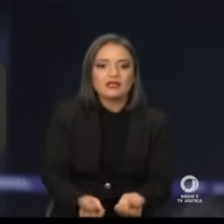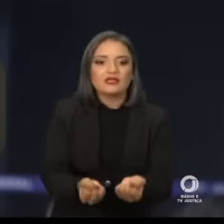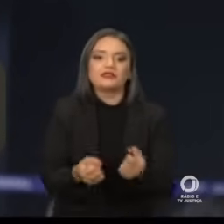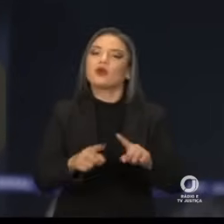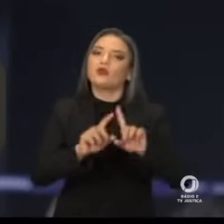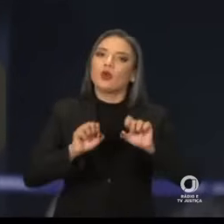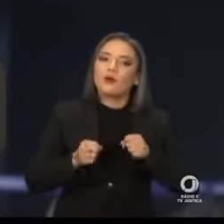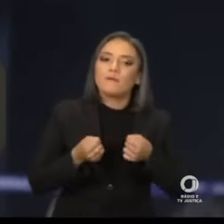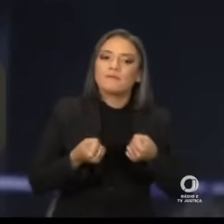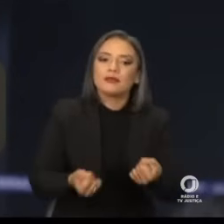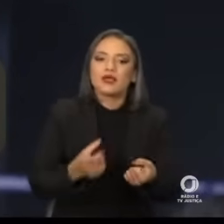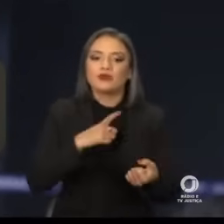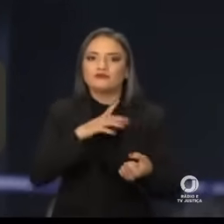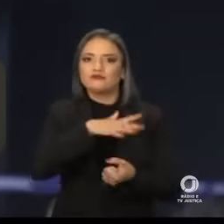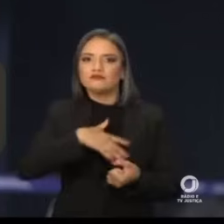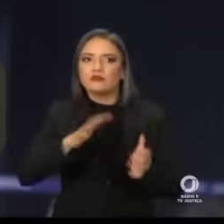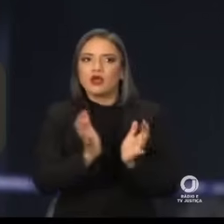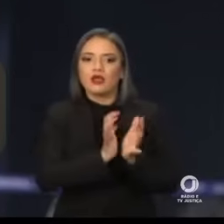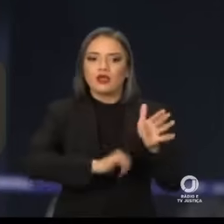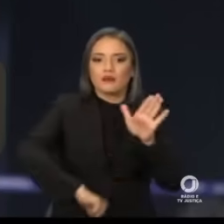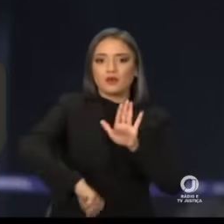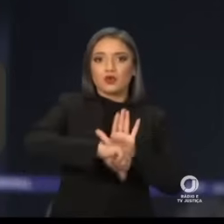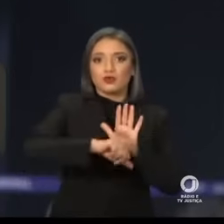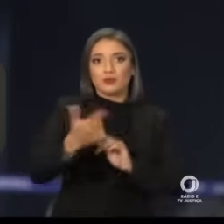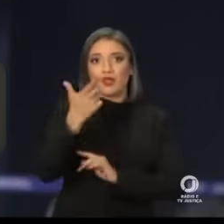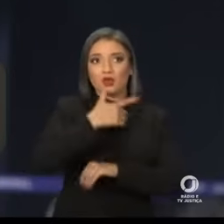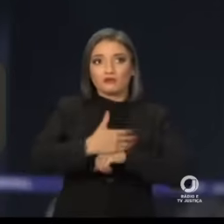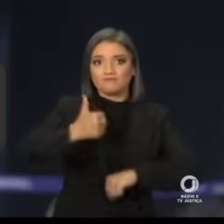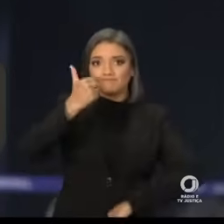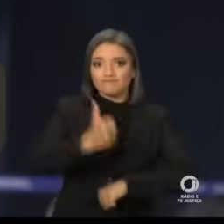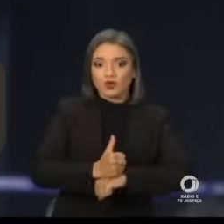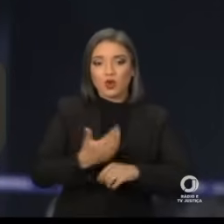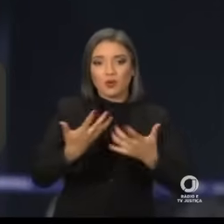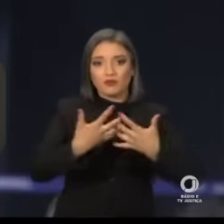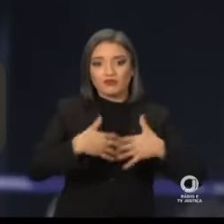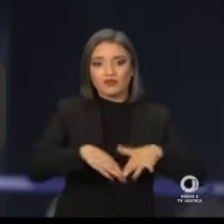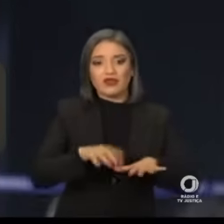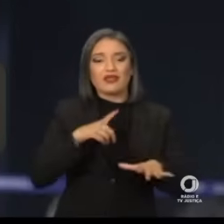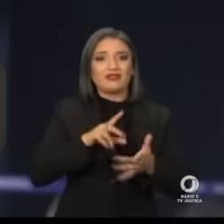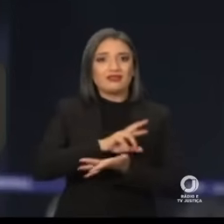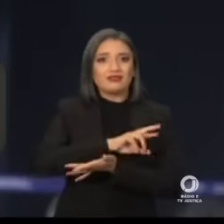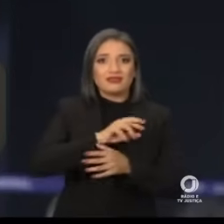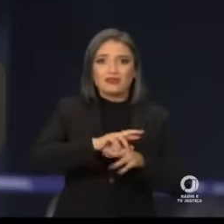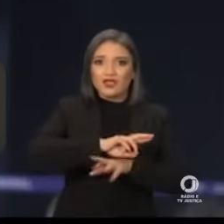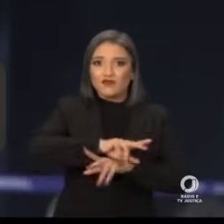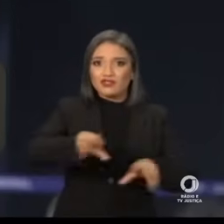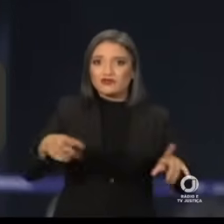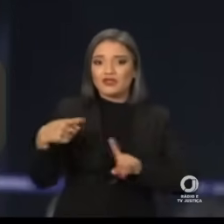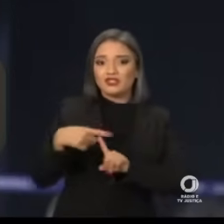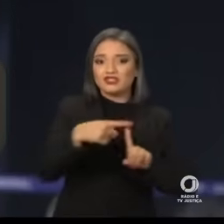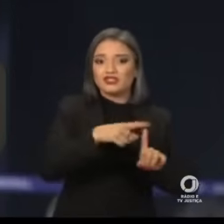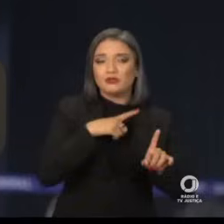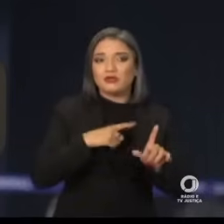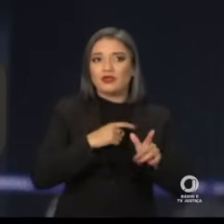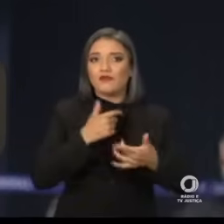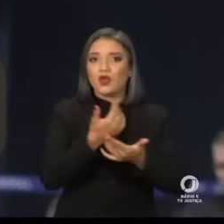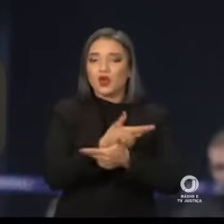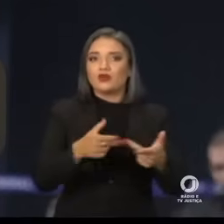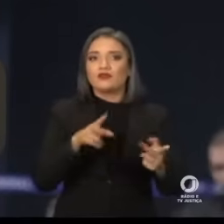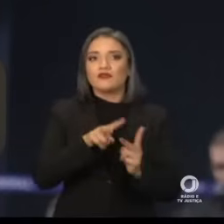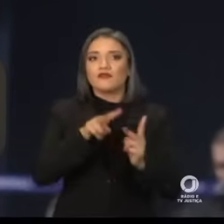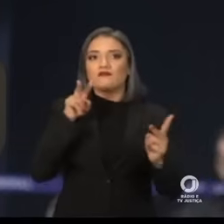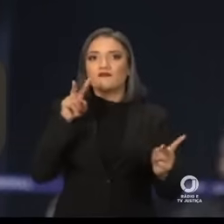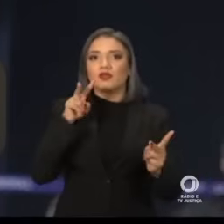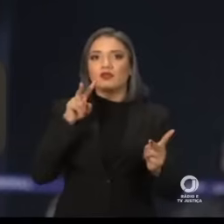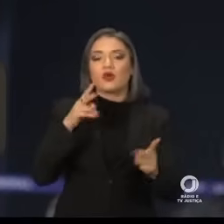empreendimento criminoso e, portanto, para consumar o golpe, assumiu diversas formas envolvendo ataques virtuais aos militares